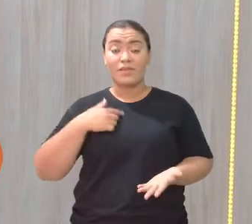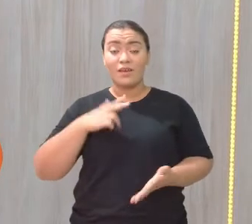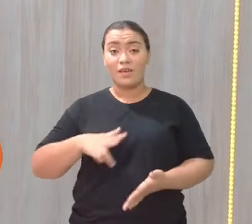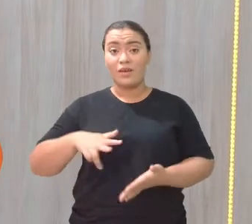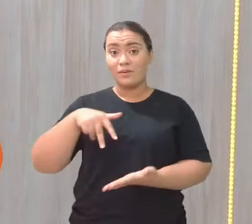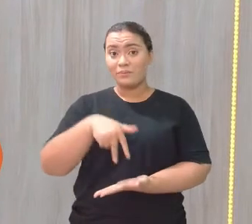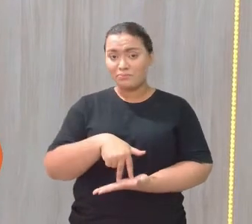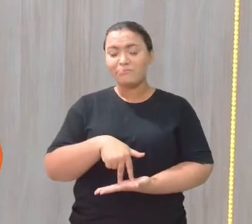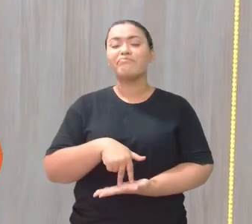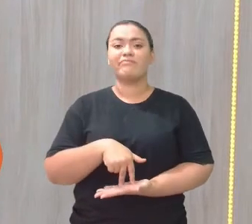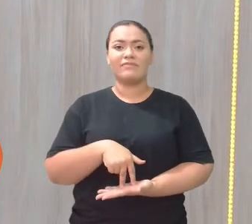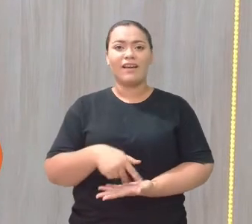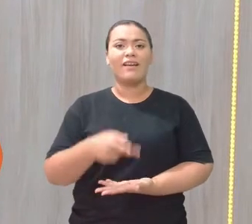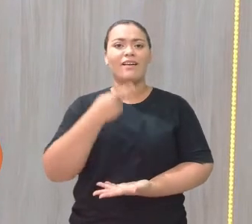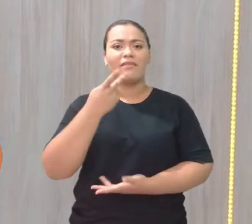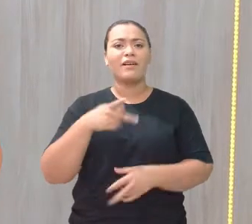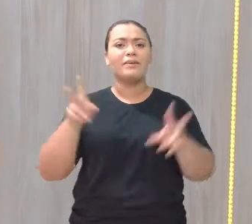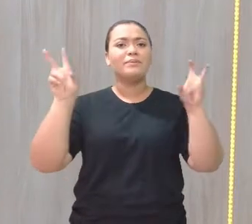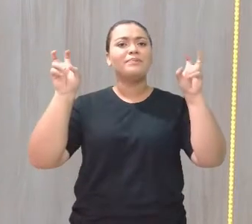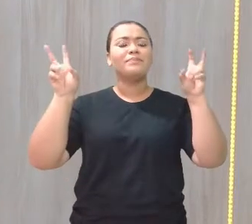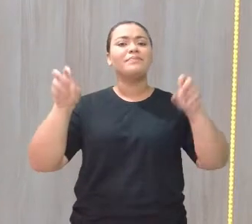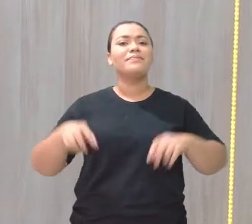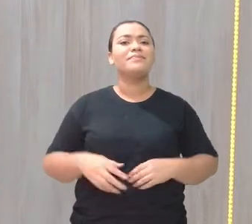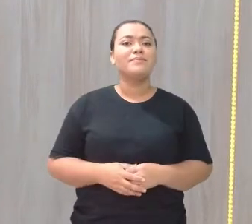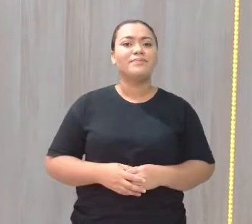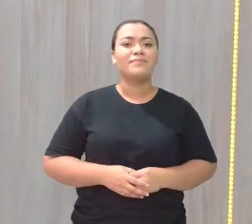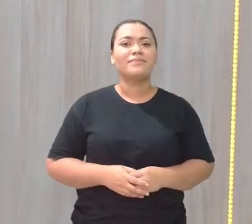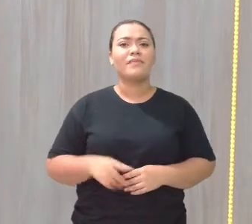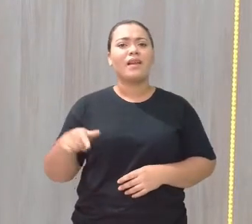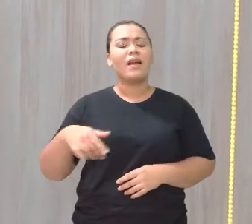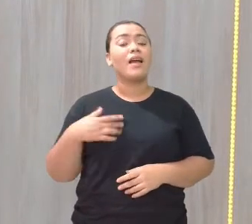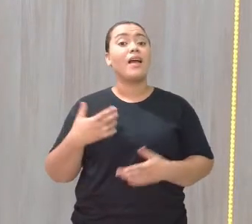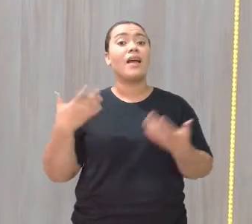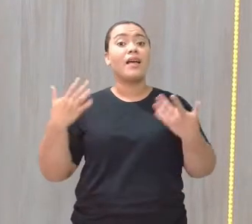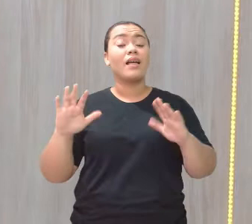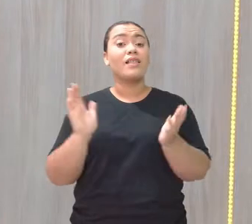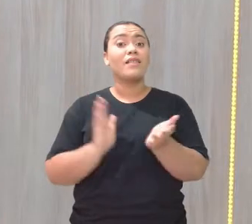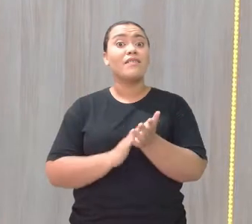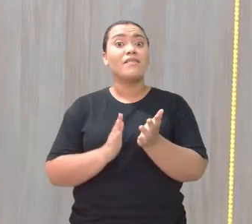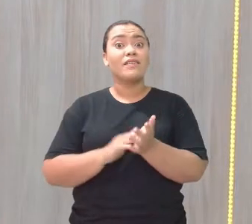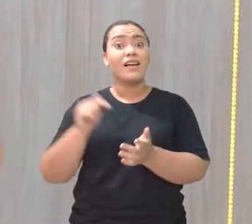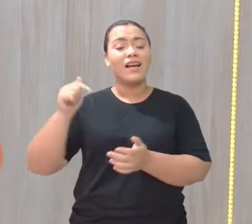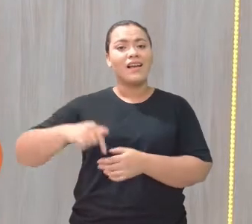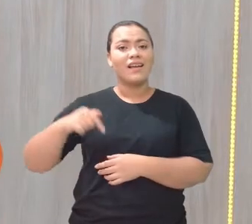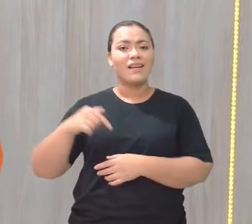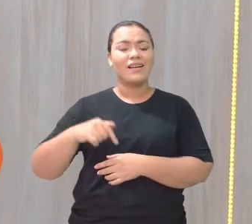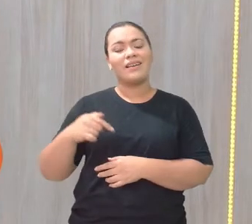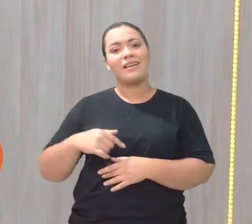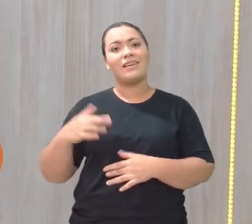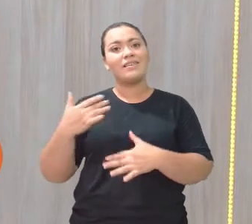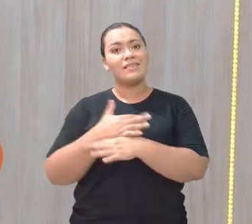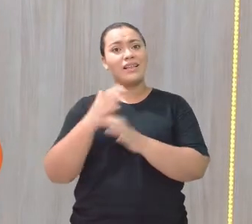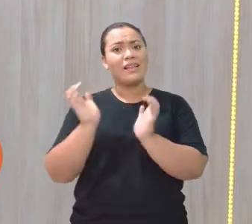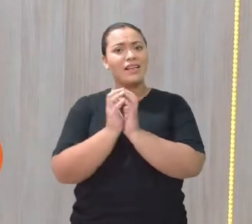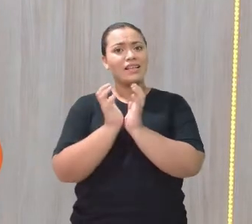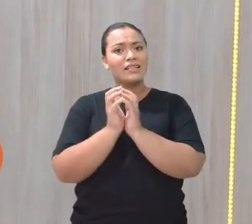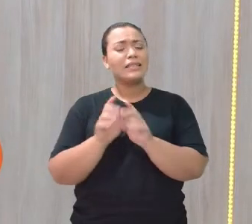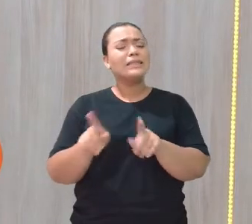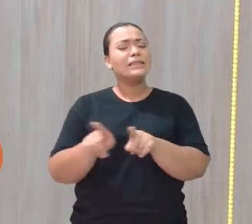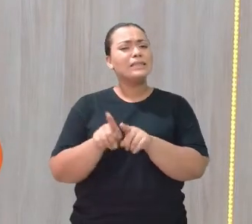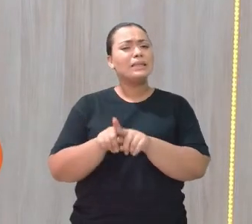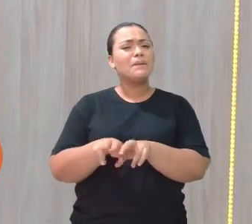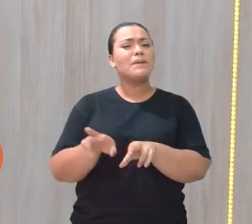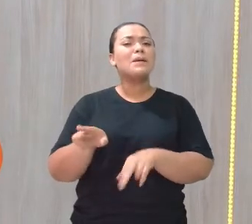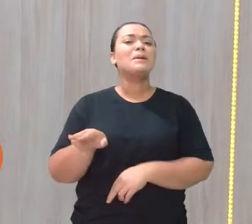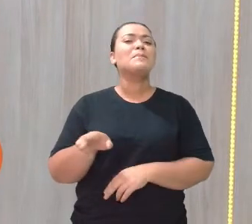aqui para falar sobre o aniversário da nossa cidade Recife e da nossa